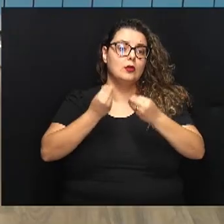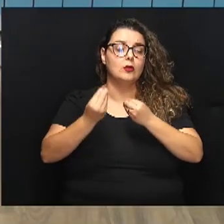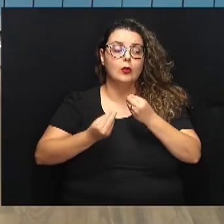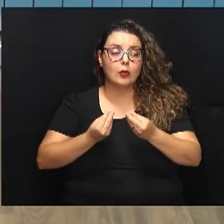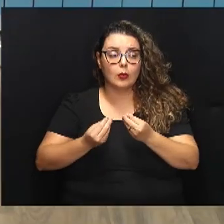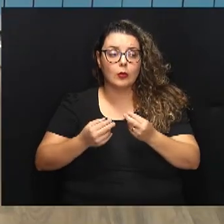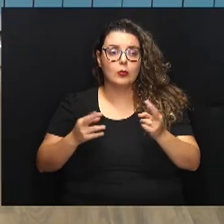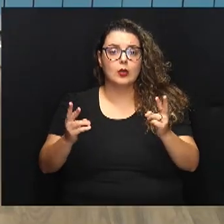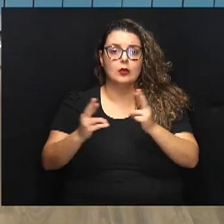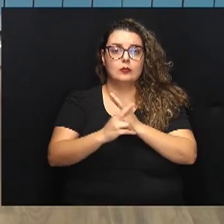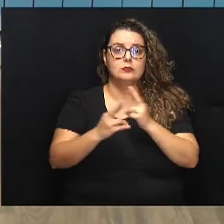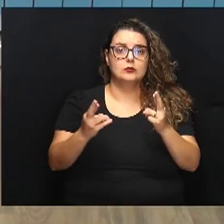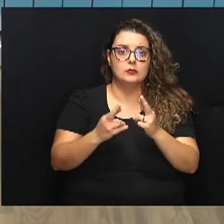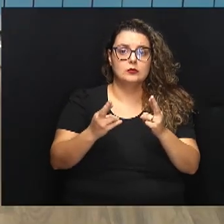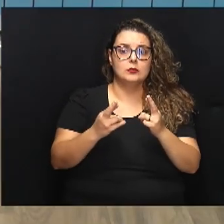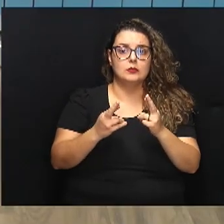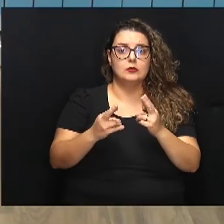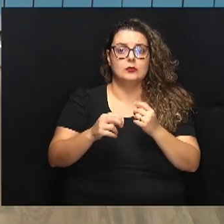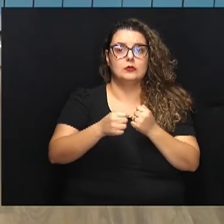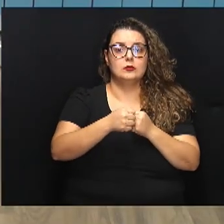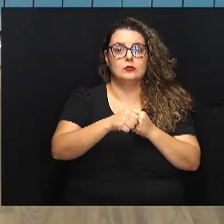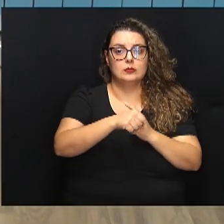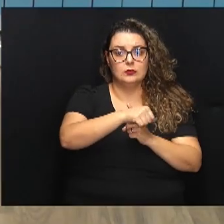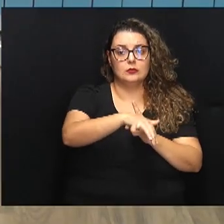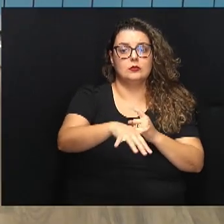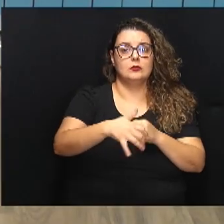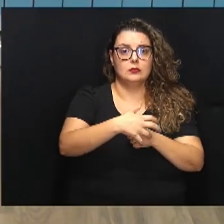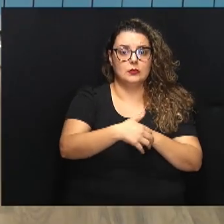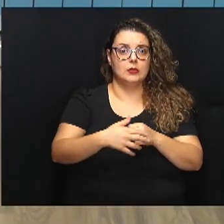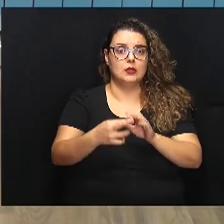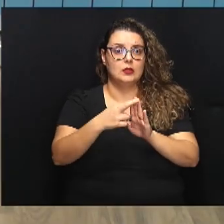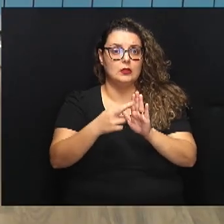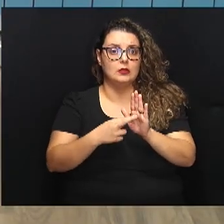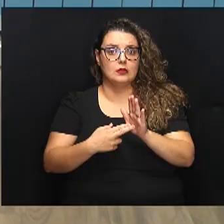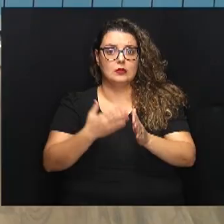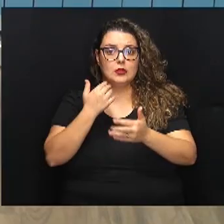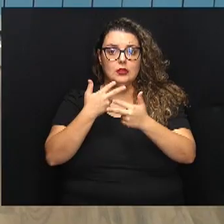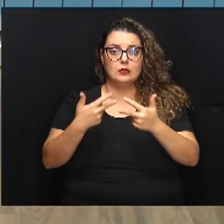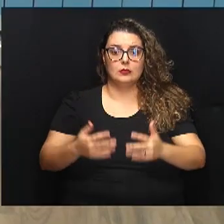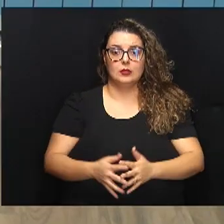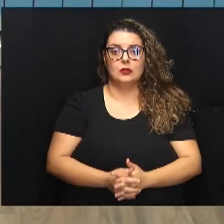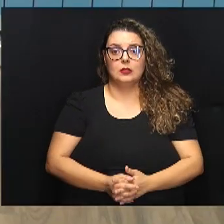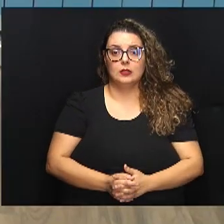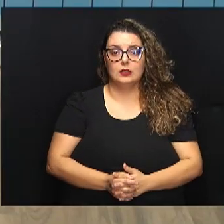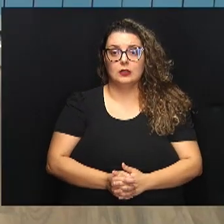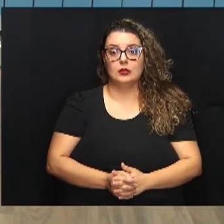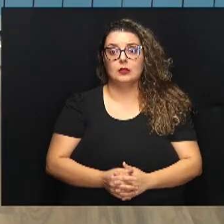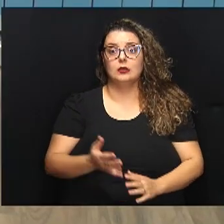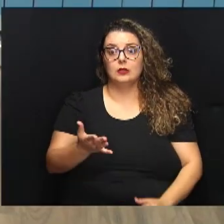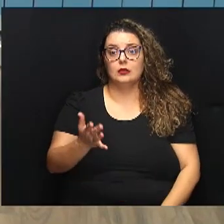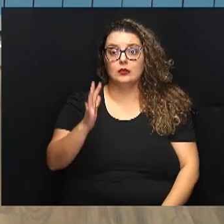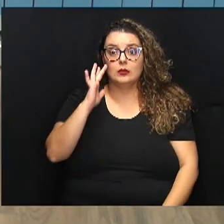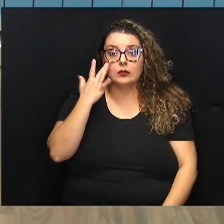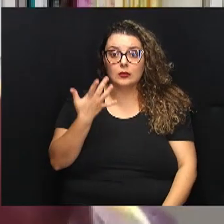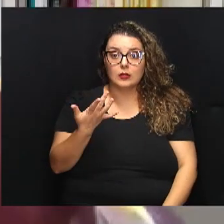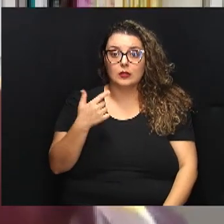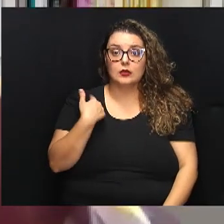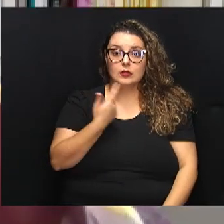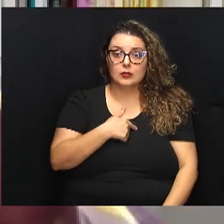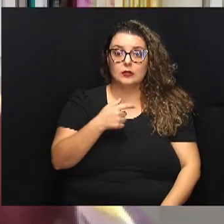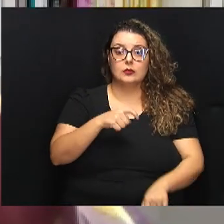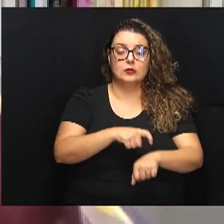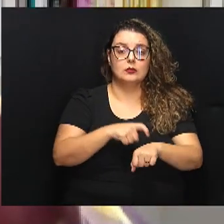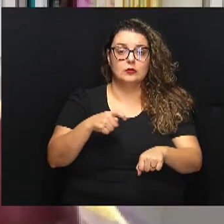essa relação entre esses influencers e receitas e comidas? Então, acho que a gente está numa